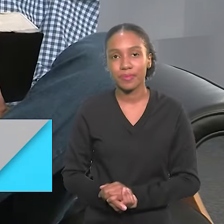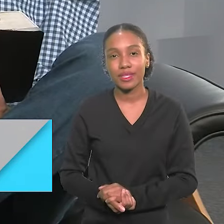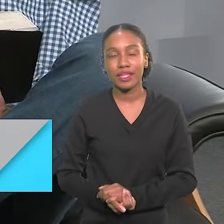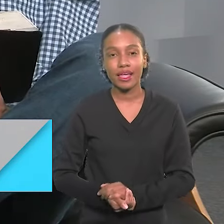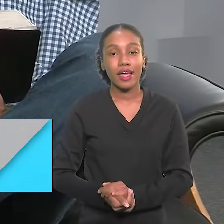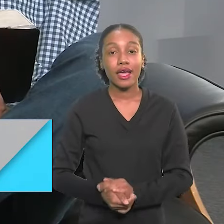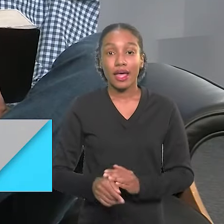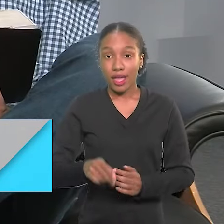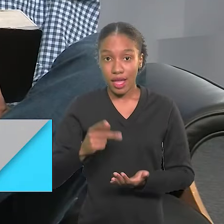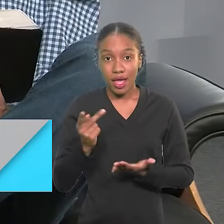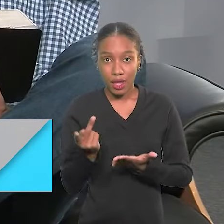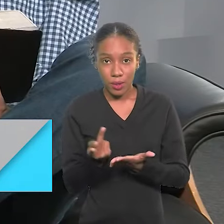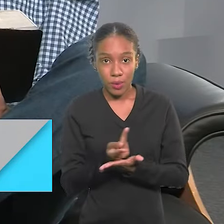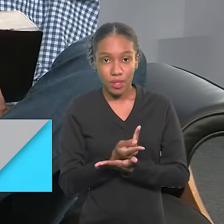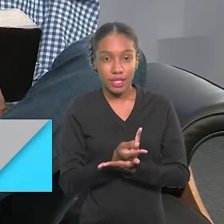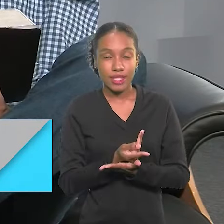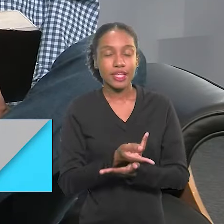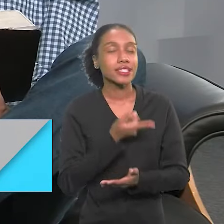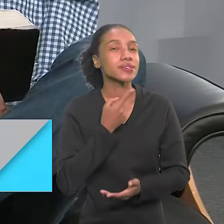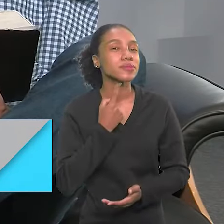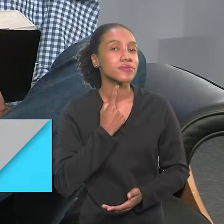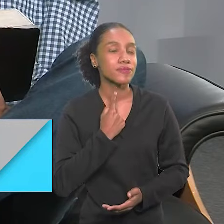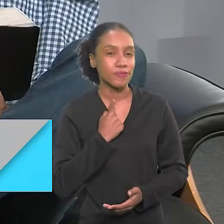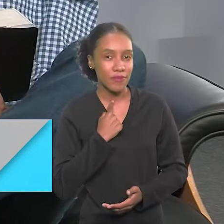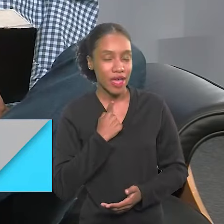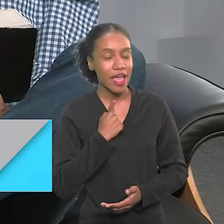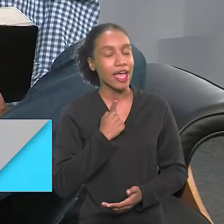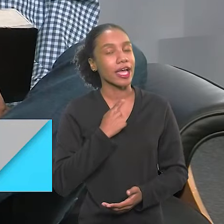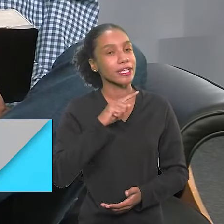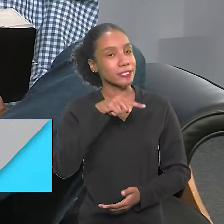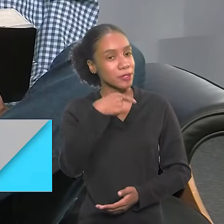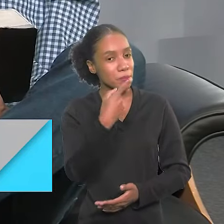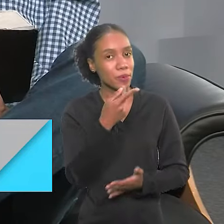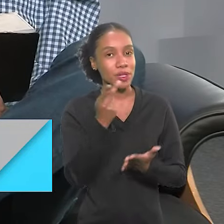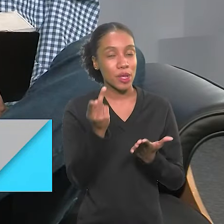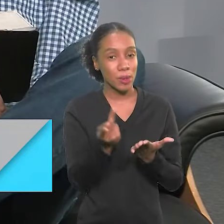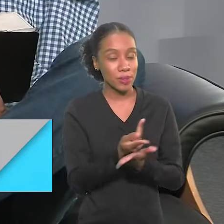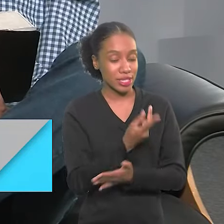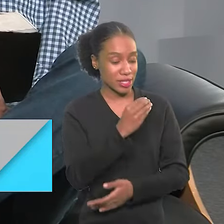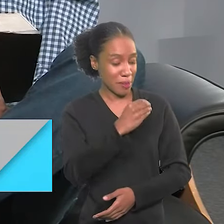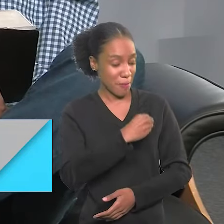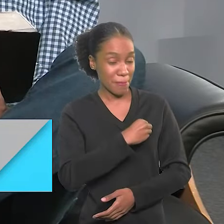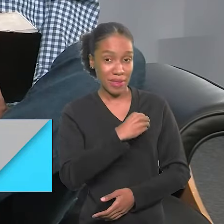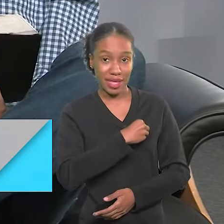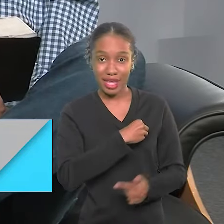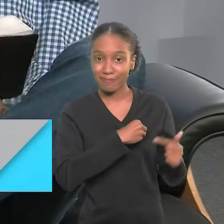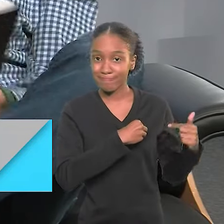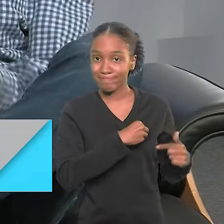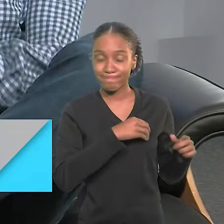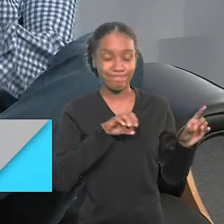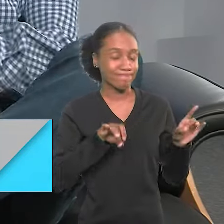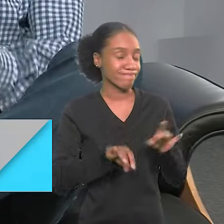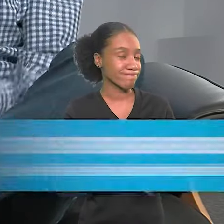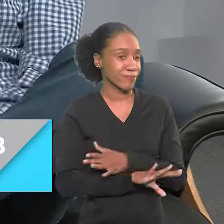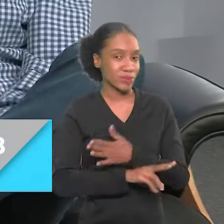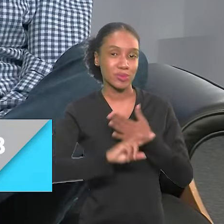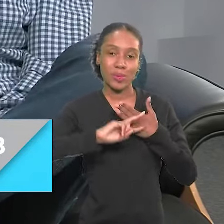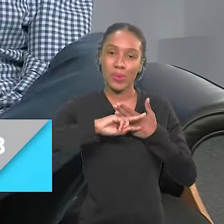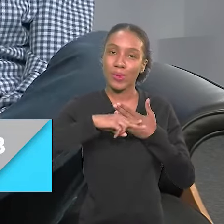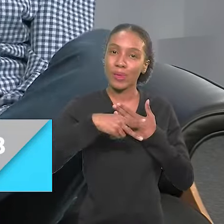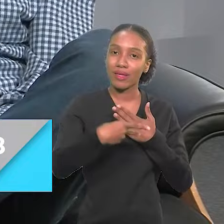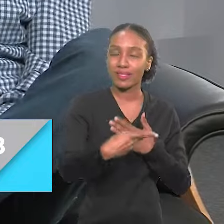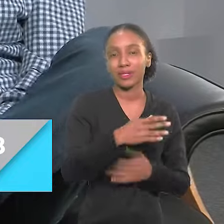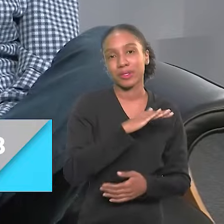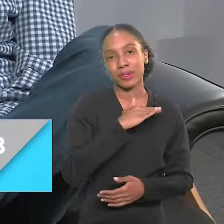logo após a cobiça depois de haver concebido dá à luz o pecado e o pecado uma vez Consumado gera